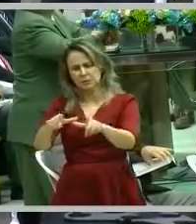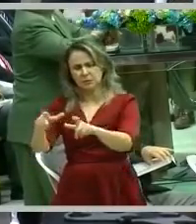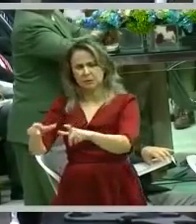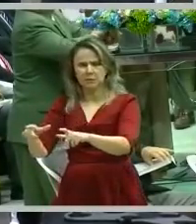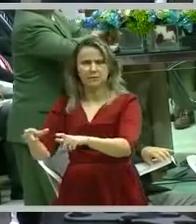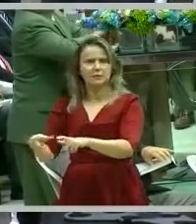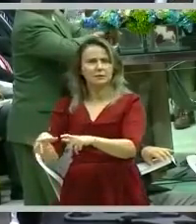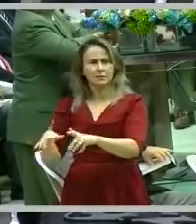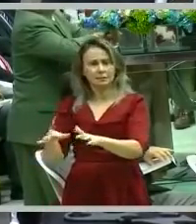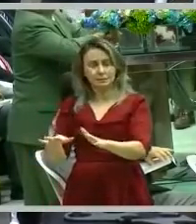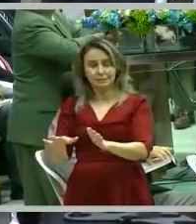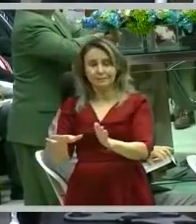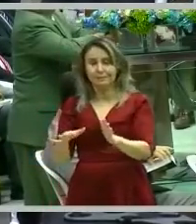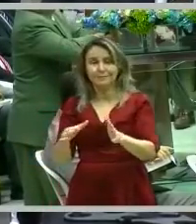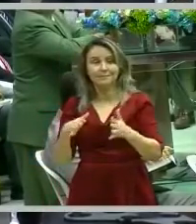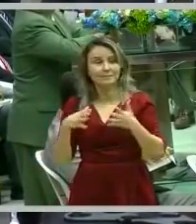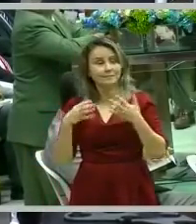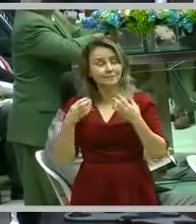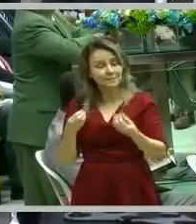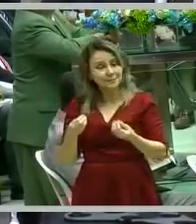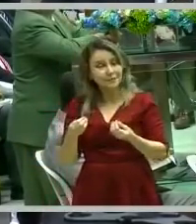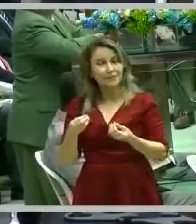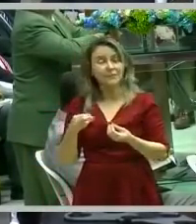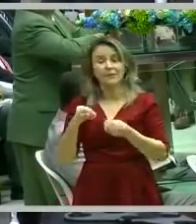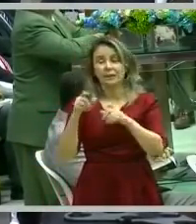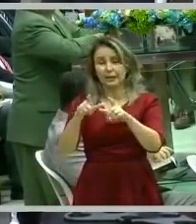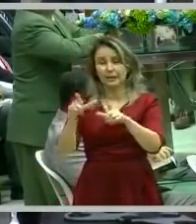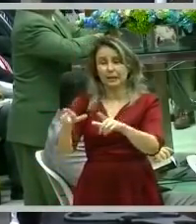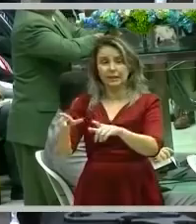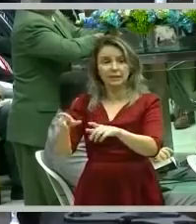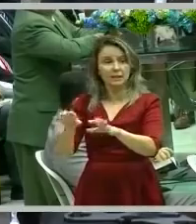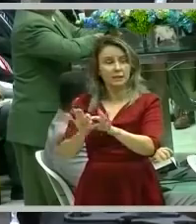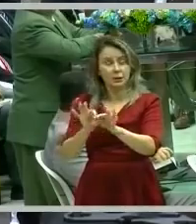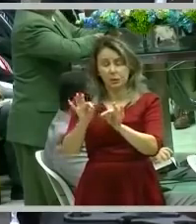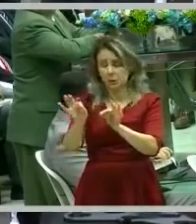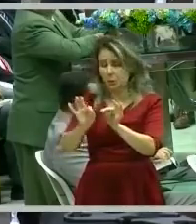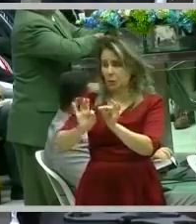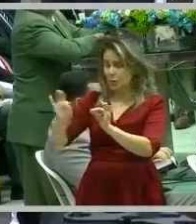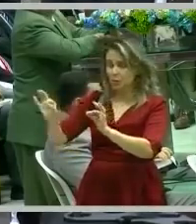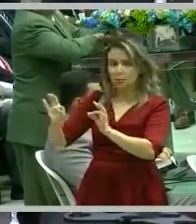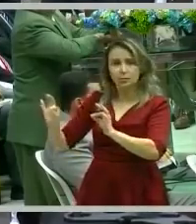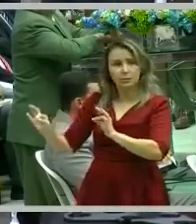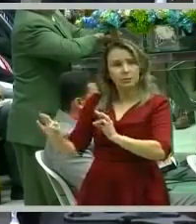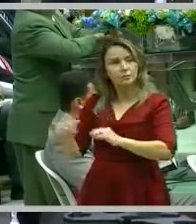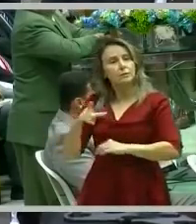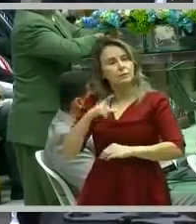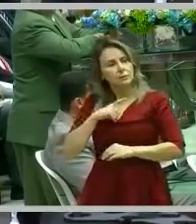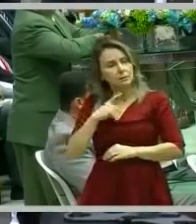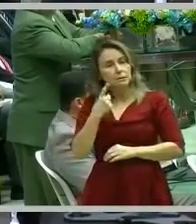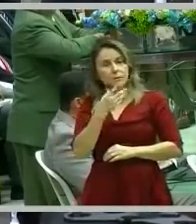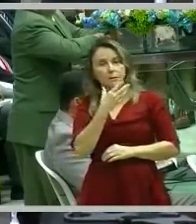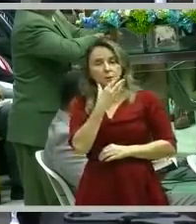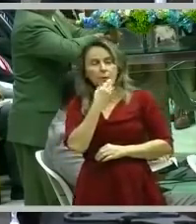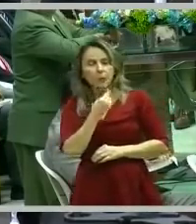quê. Meu irmão, cada caverna que não vai ninguém. O irmão deu testemunho aqui que nós temos um trabalho, estamos construindo um templo